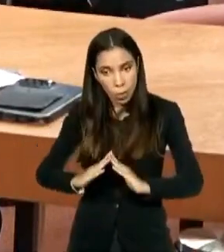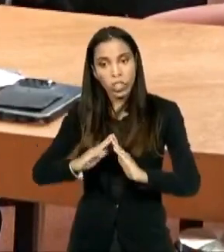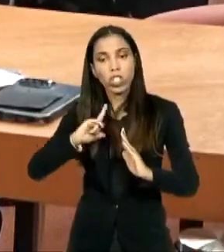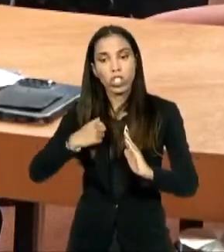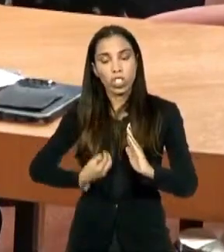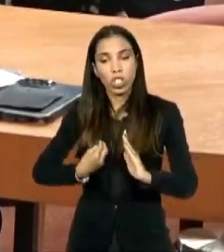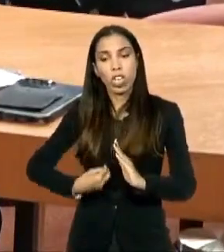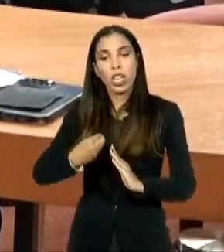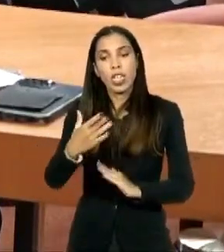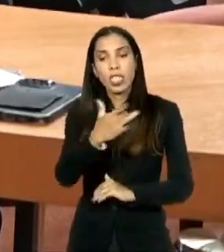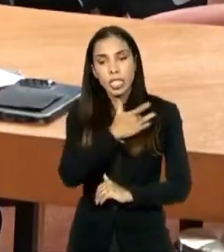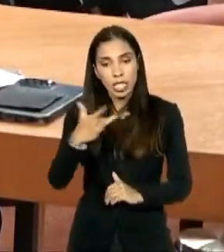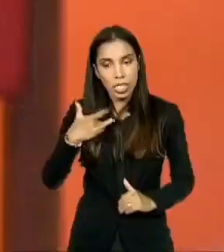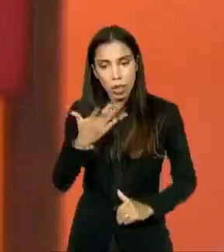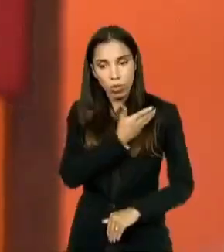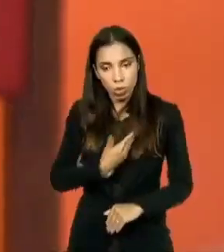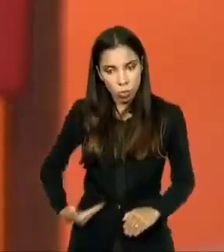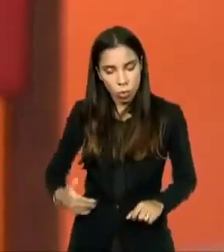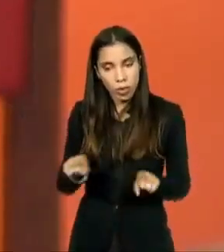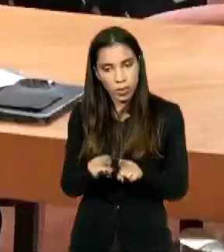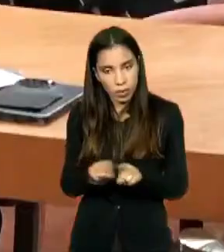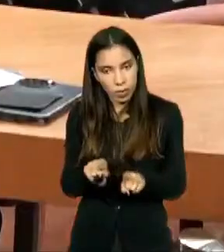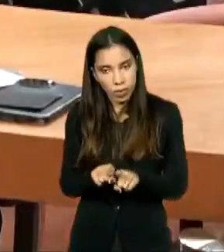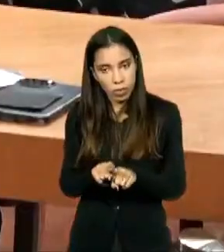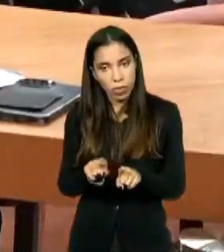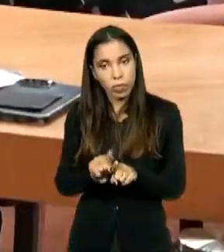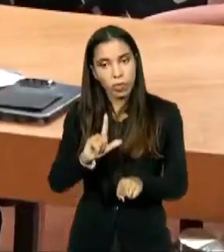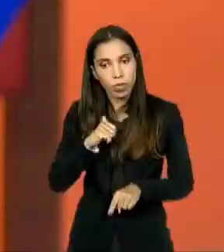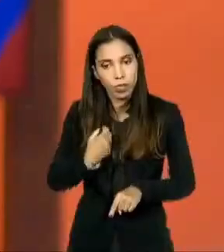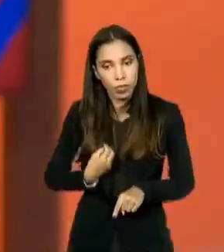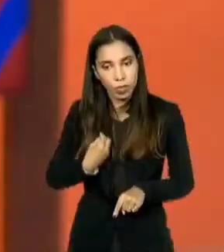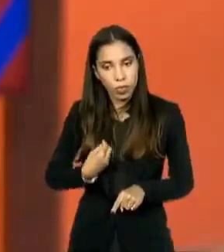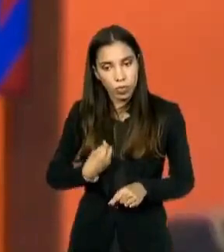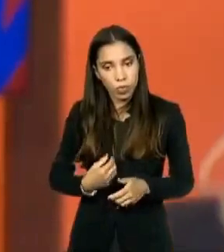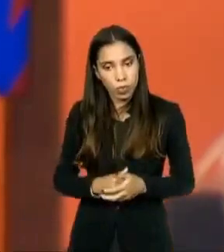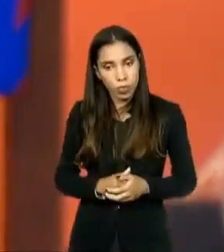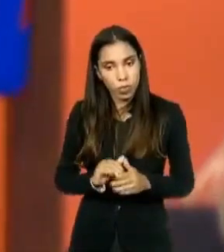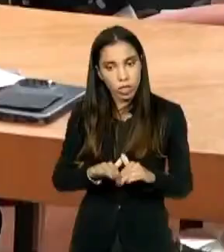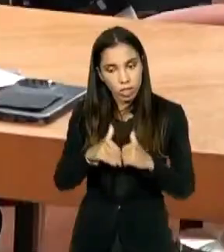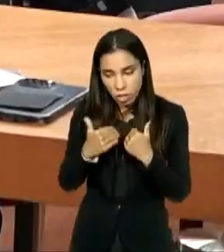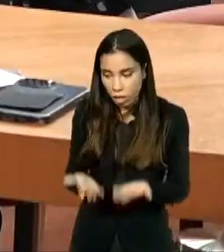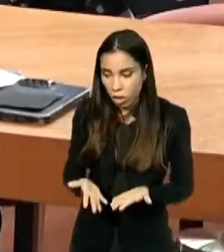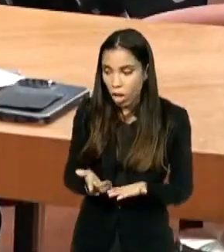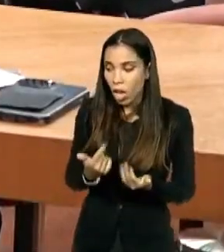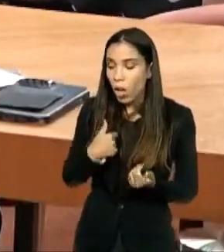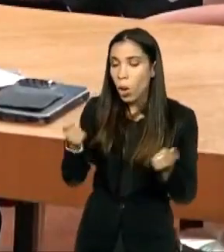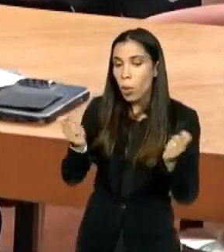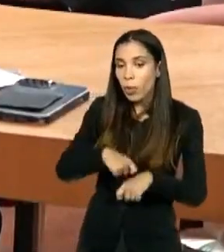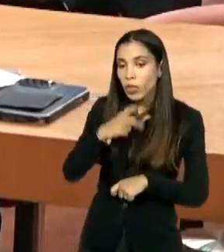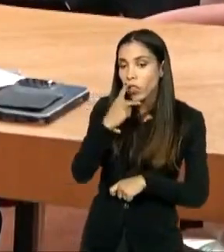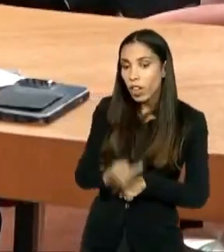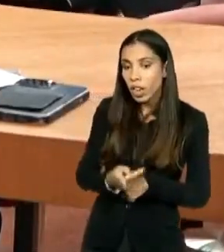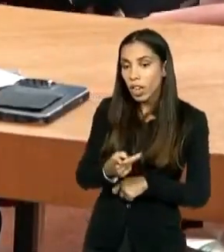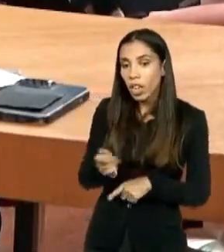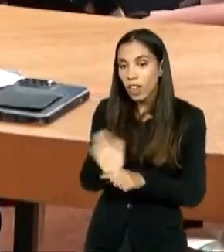questão de saúde pública também. Sim, lógico. Né? Bem sagrado, como você disse, né? Uhum. Então, assim, o que eu posso dizer para você é que vejam o